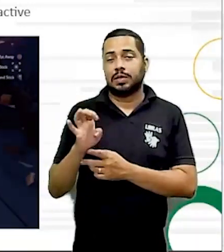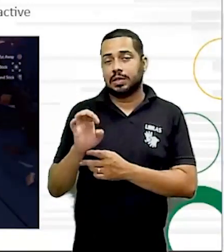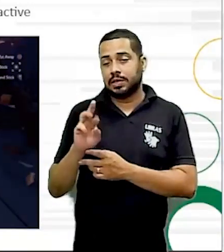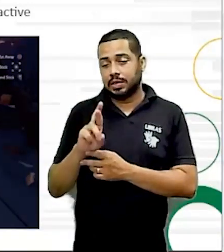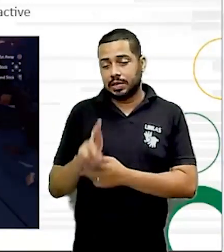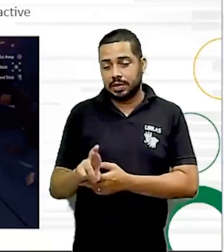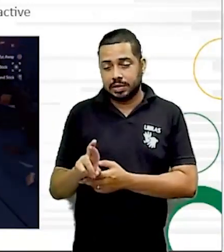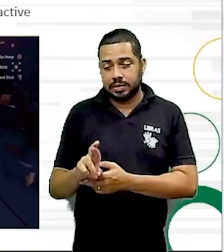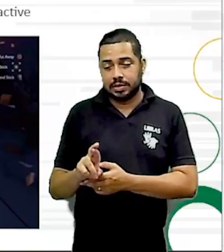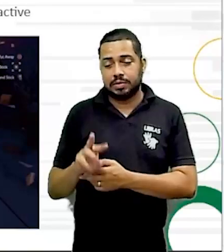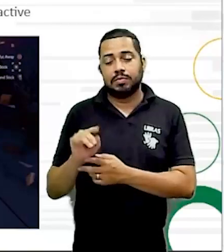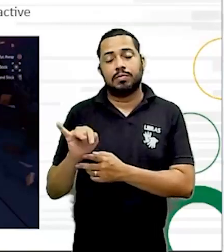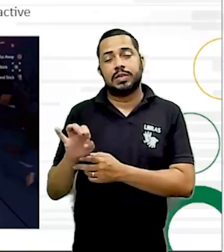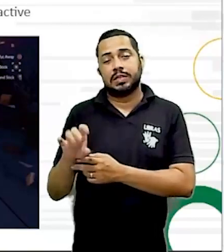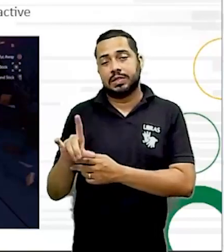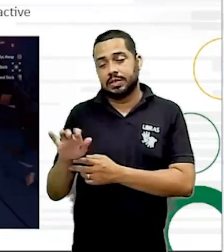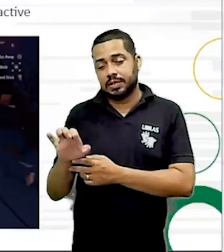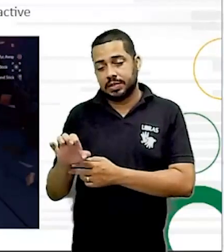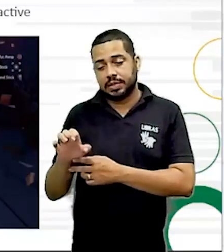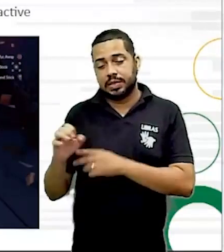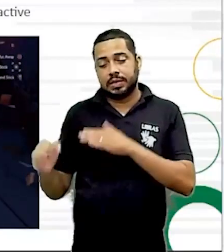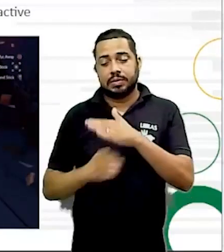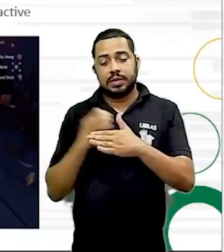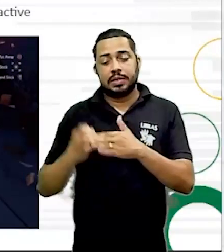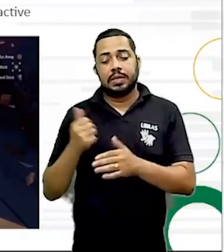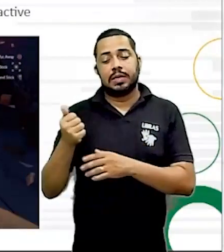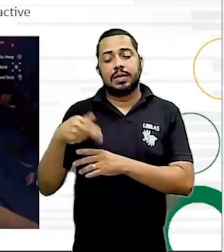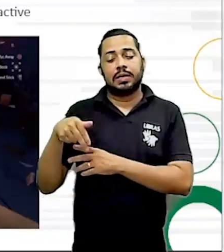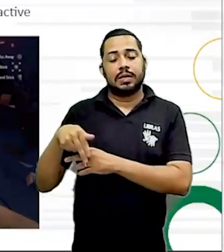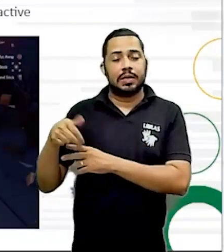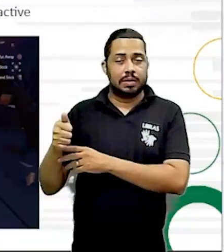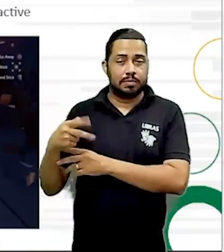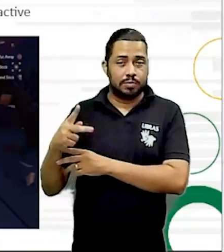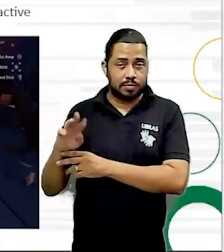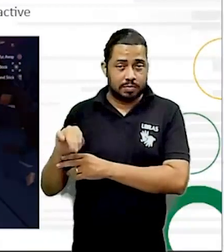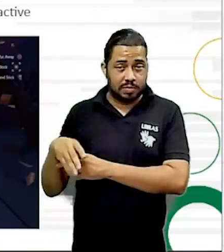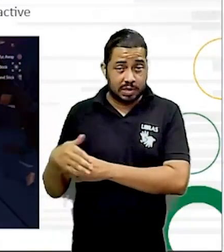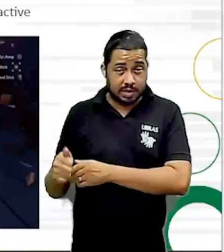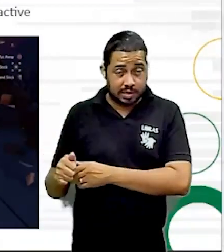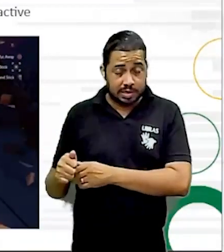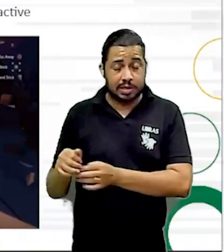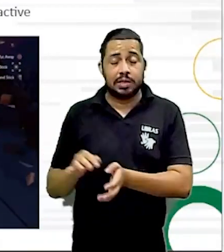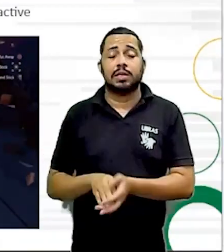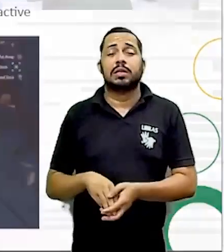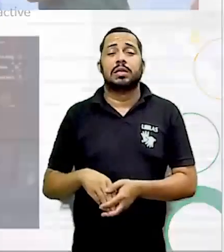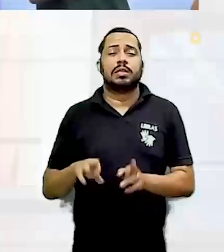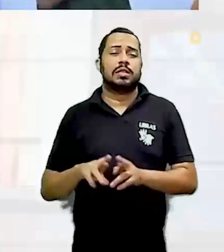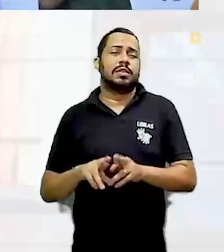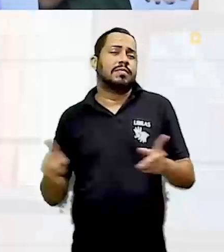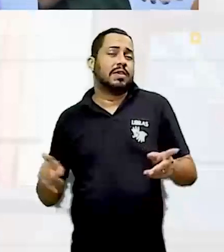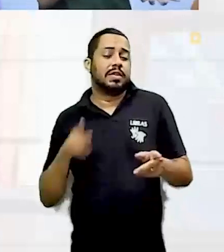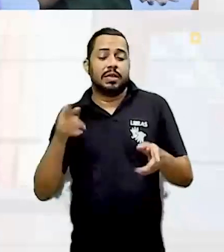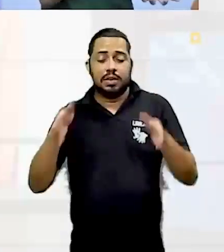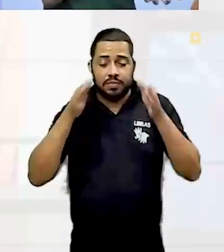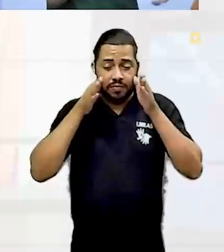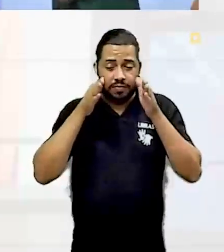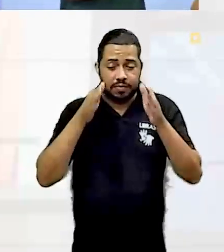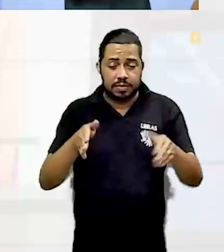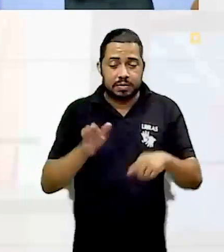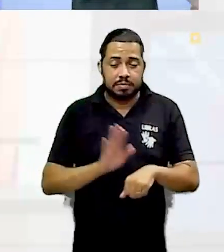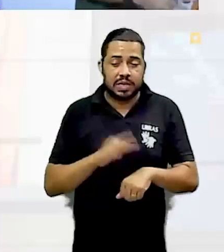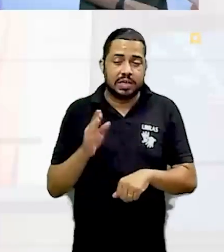Annapurna Entertainment Interactive. E diferente dos outros dois anteriores, Outer Wilds ele foca mais